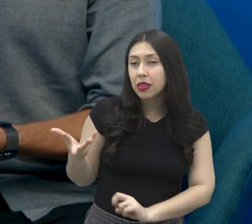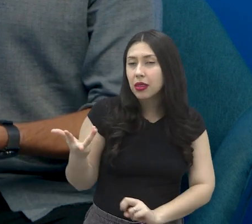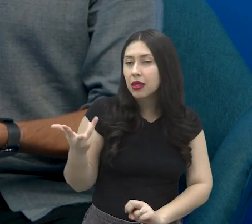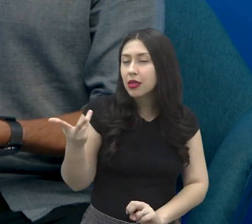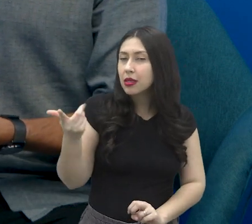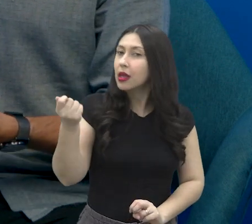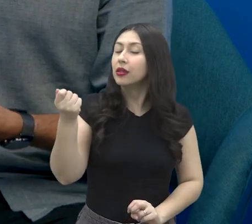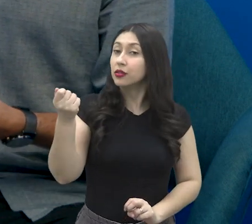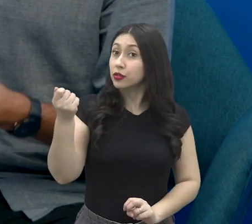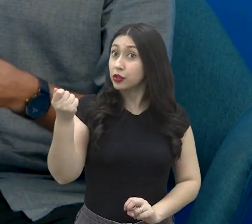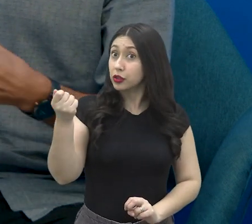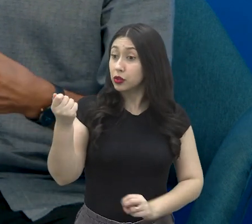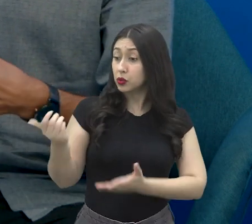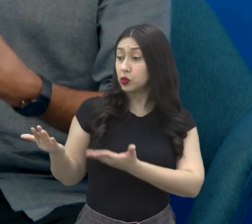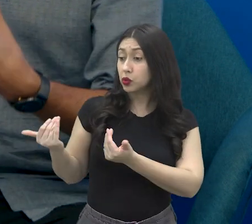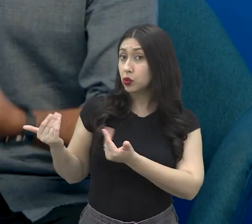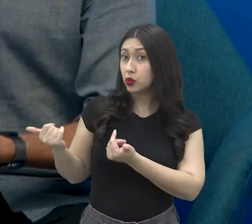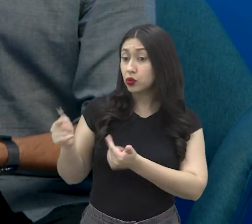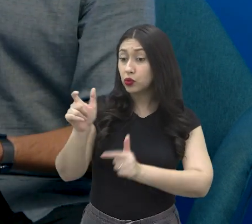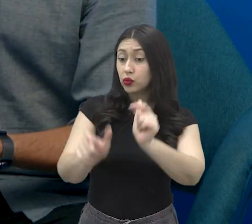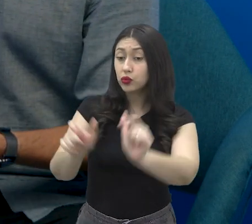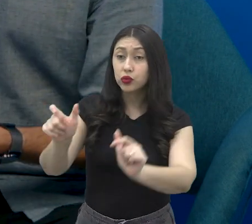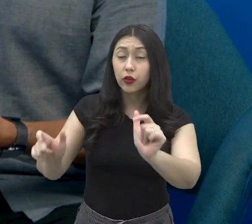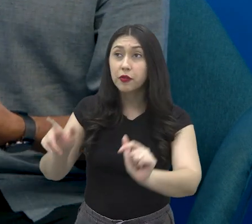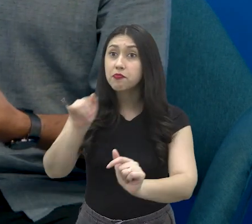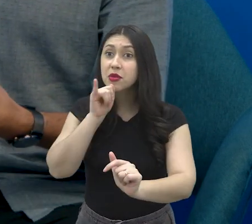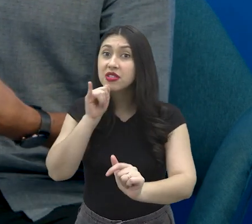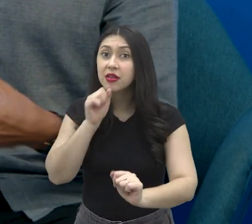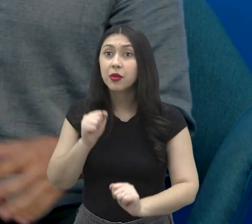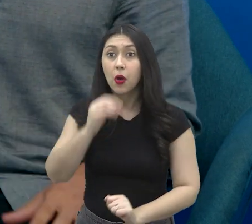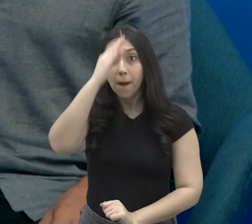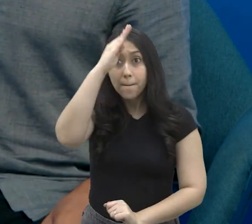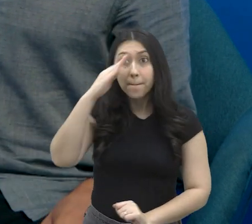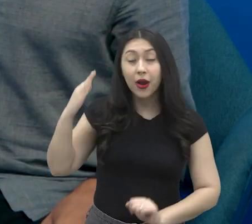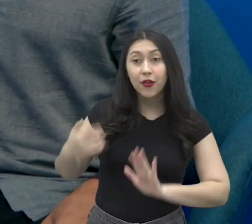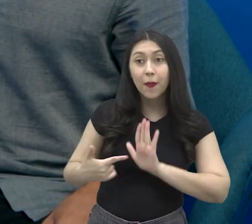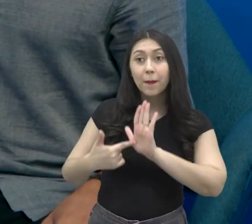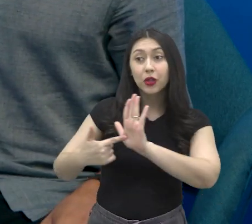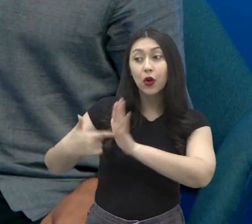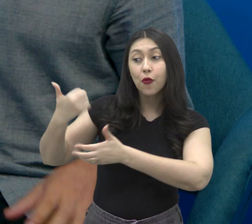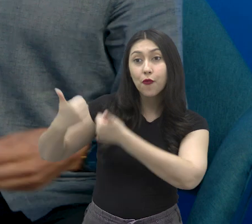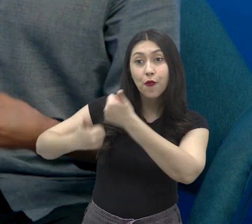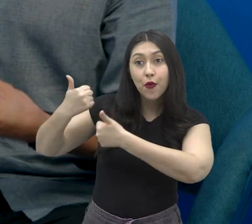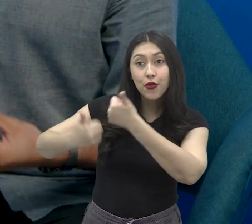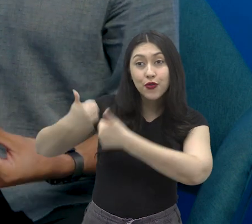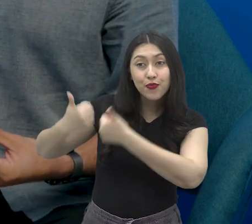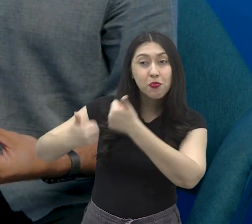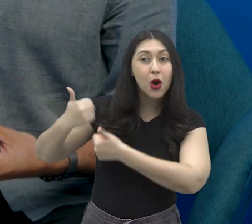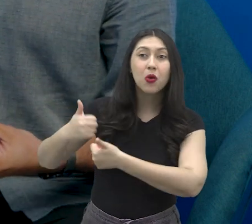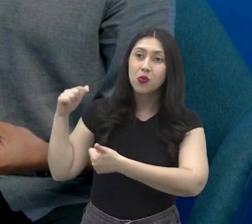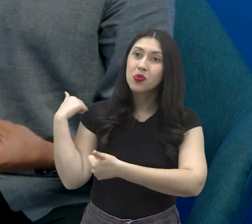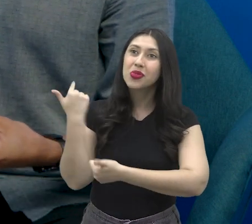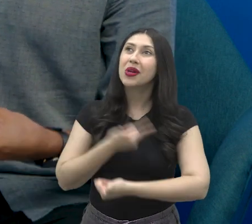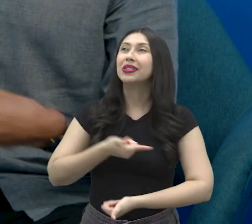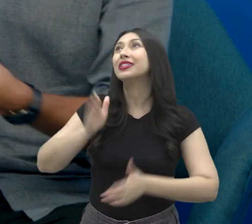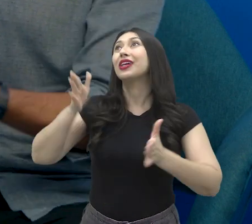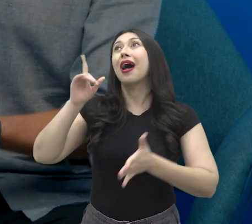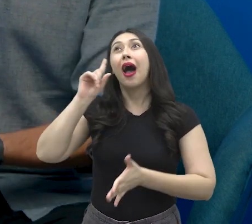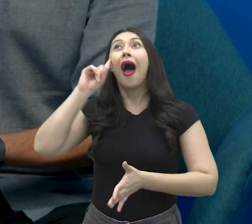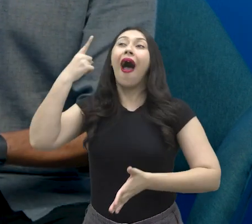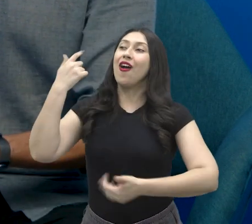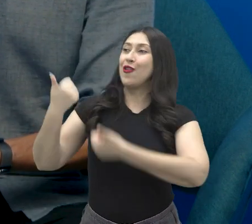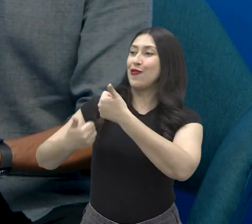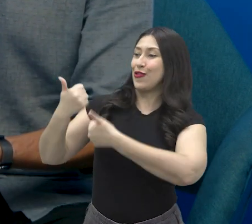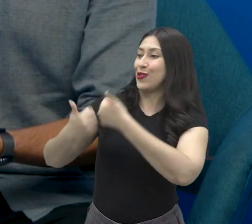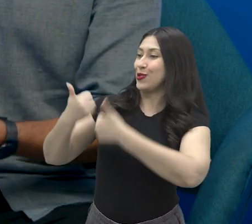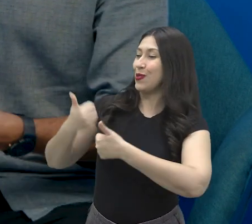talentos entre os jovens, né? Por exemplo, o Marvin citou muito bem no começo que o futebol normalmente é o que a gente pensa no